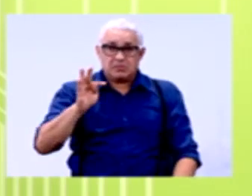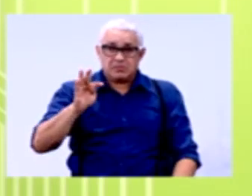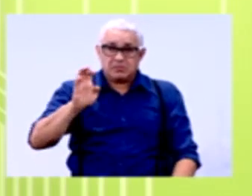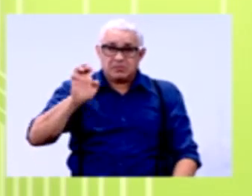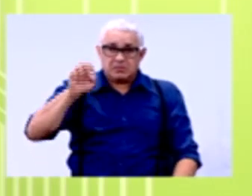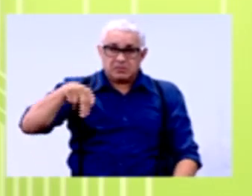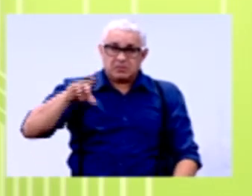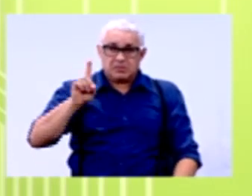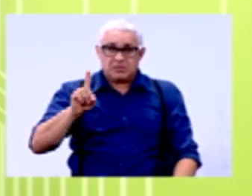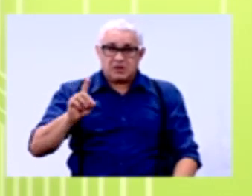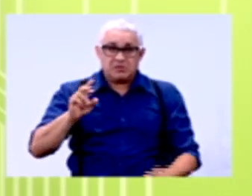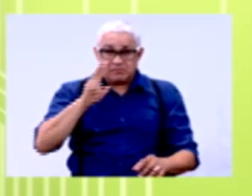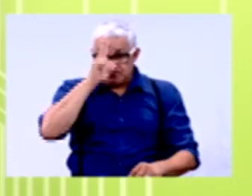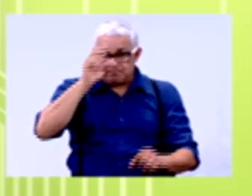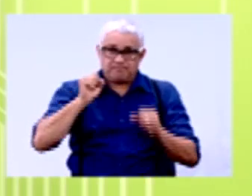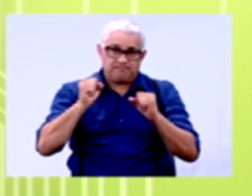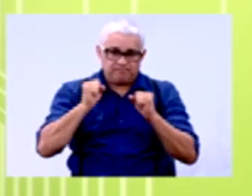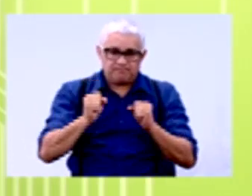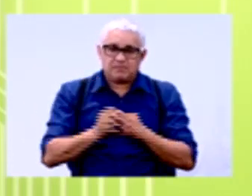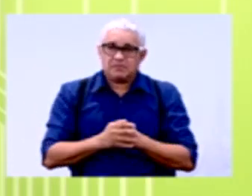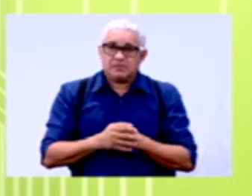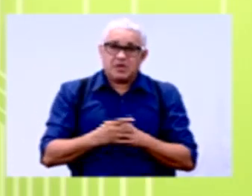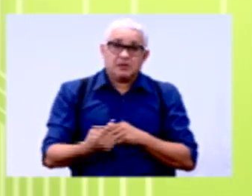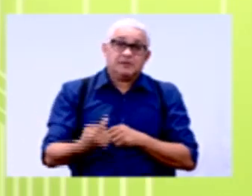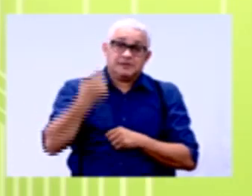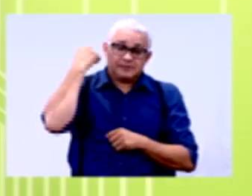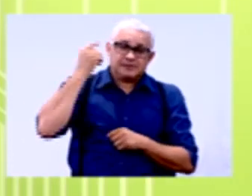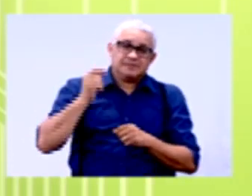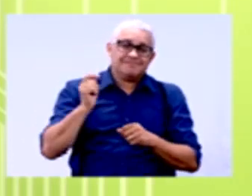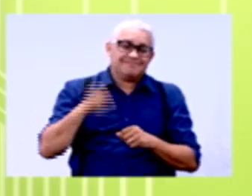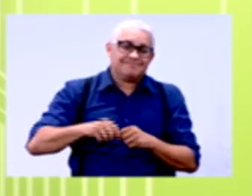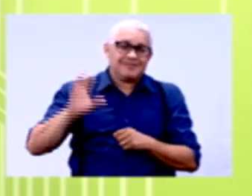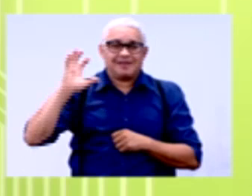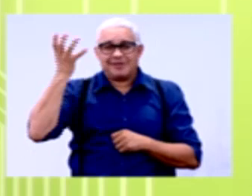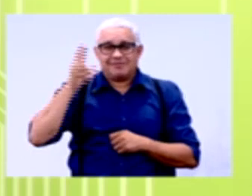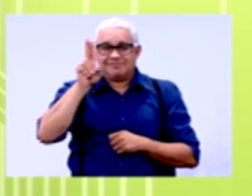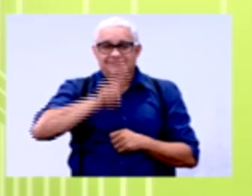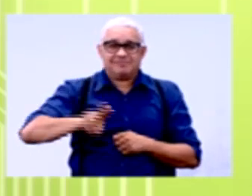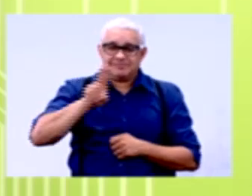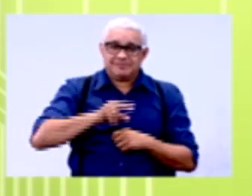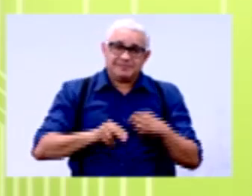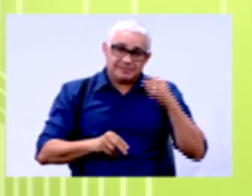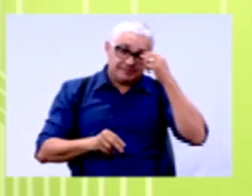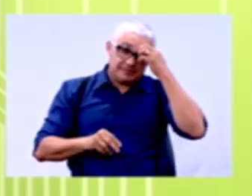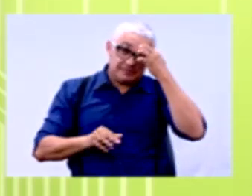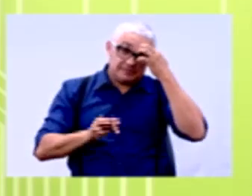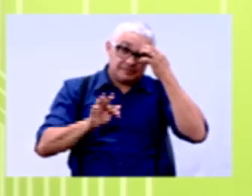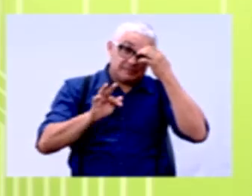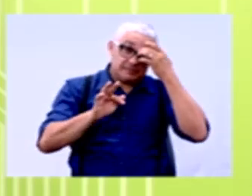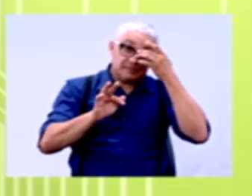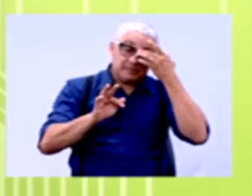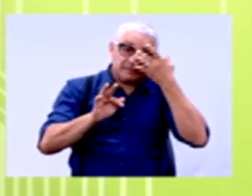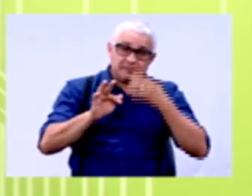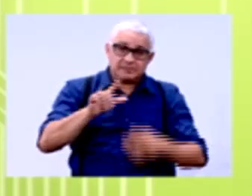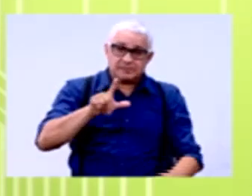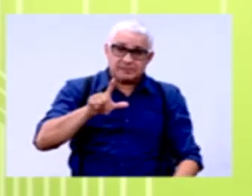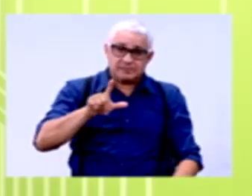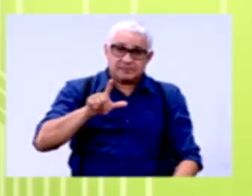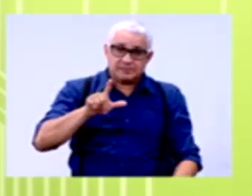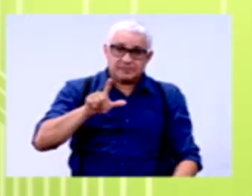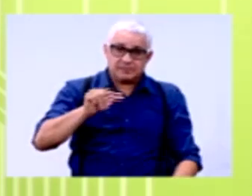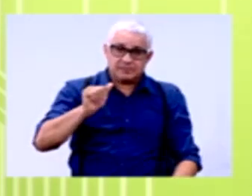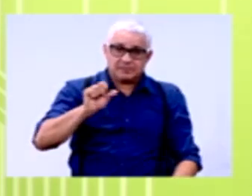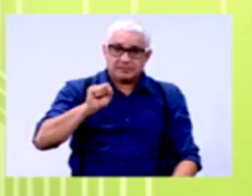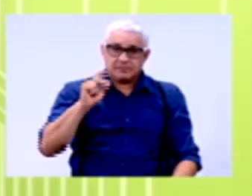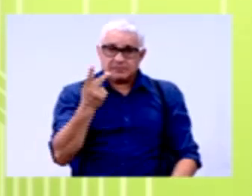né? Então, por exemplo, questões que antigamente só se resolvia utilizando o Flash Player, né, hoje você consegue fazer